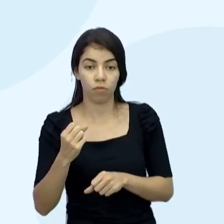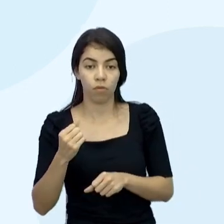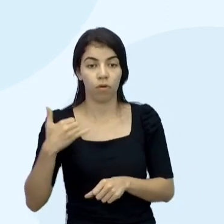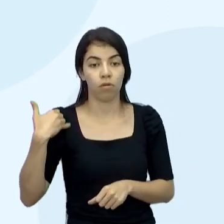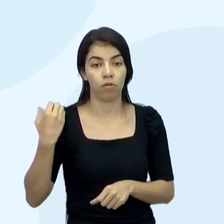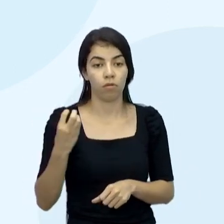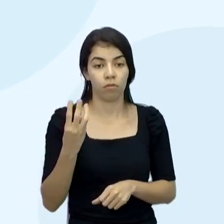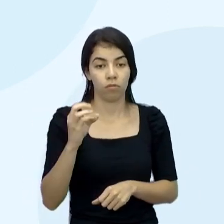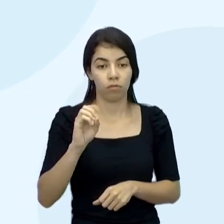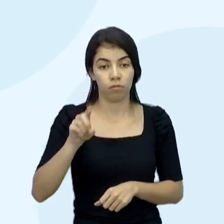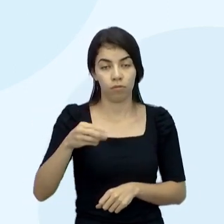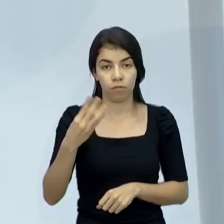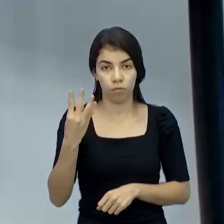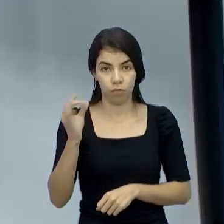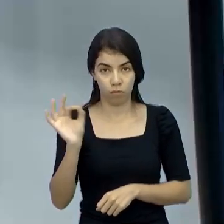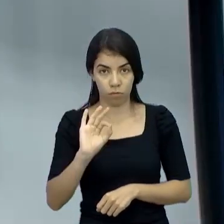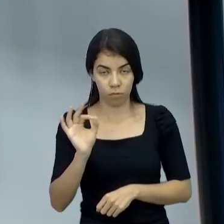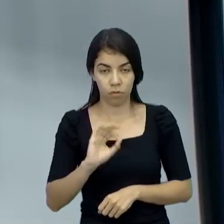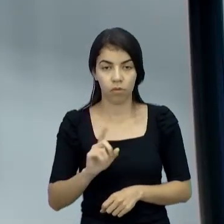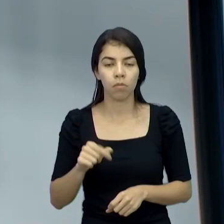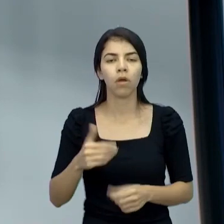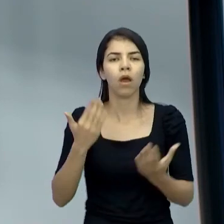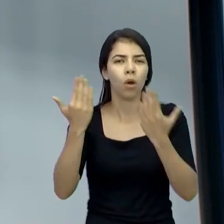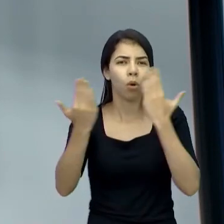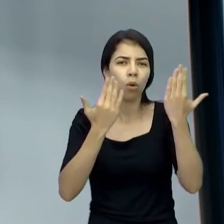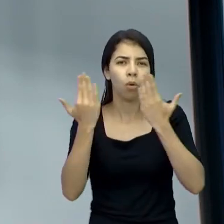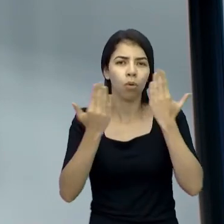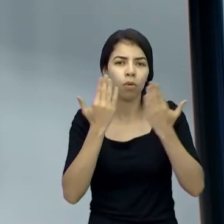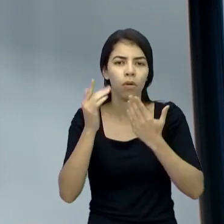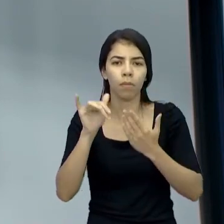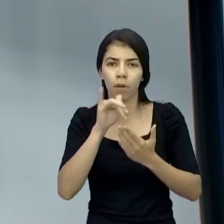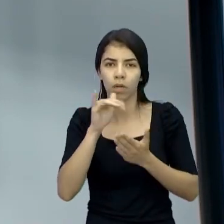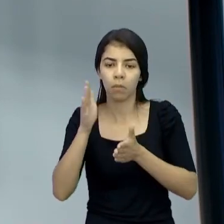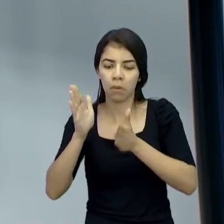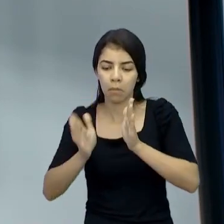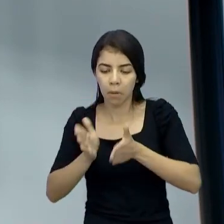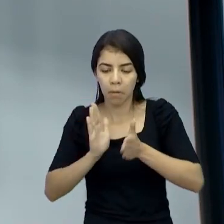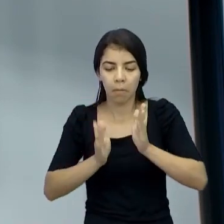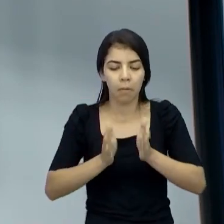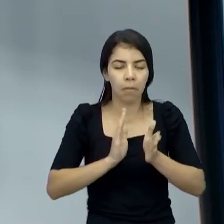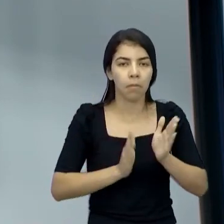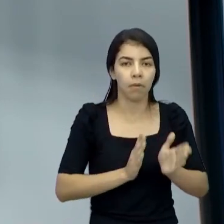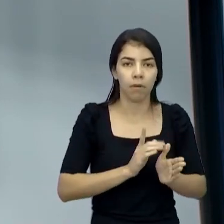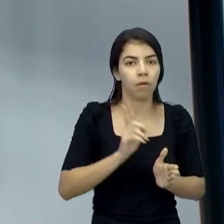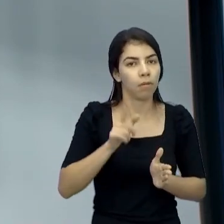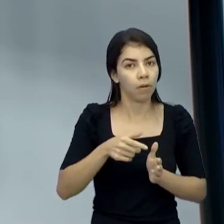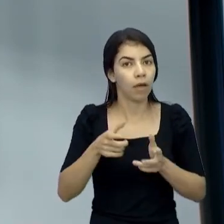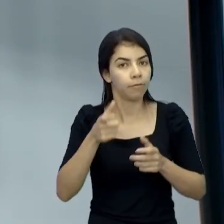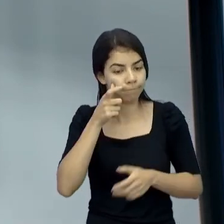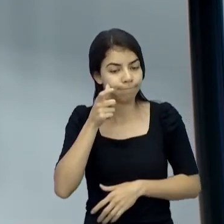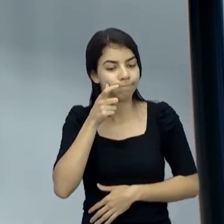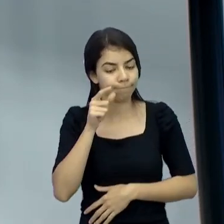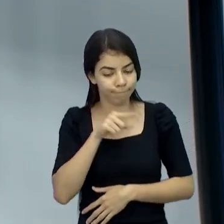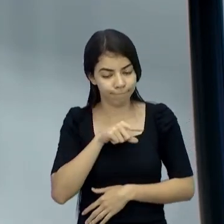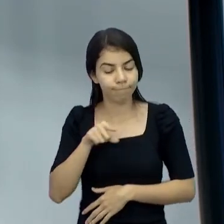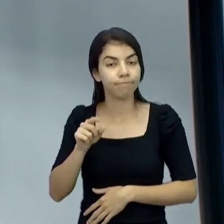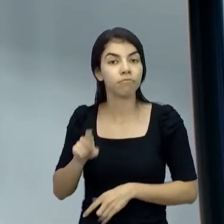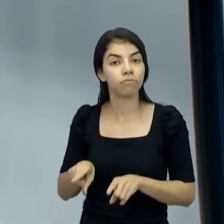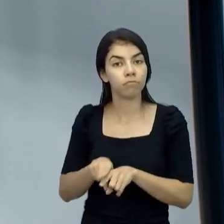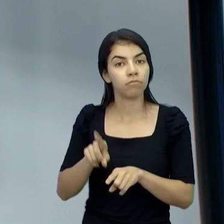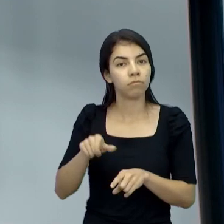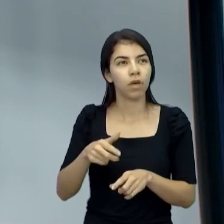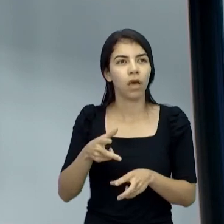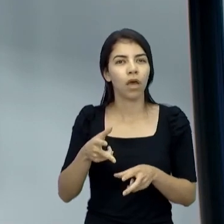ele faz? Já começa a fazer um comparativo por faixas etárias, que também é interessante. Então,